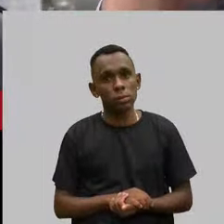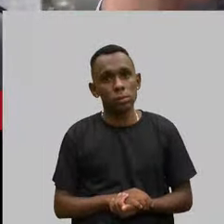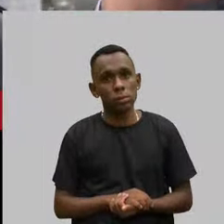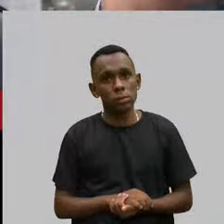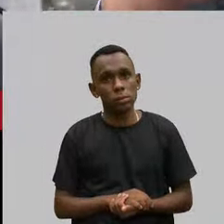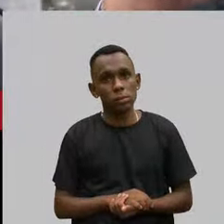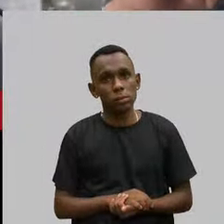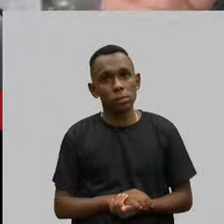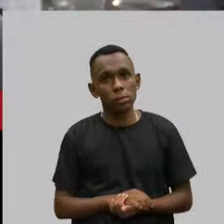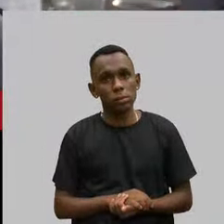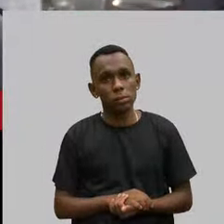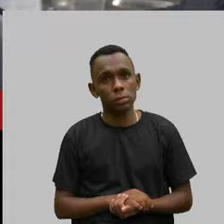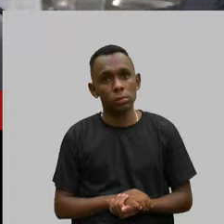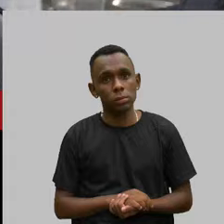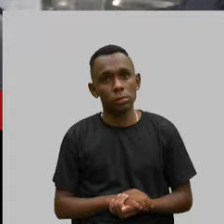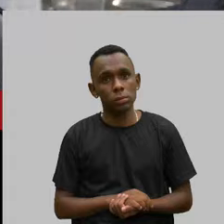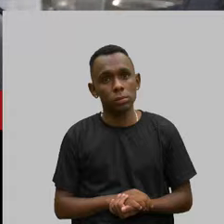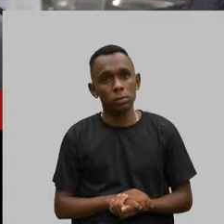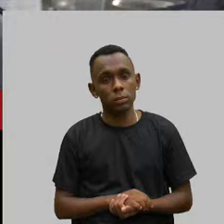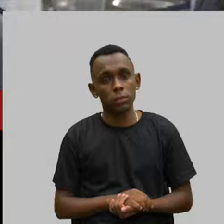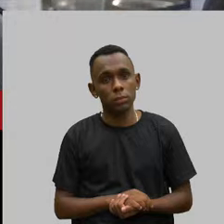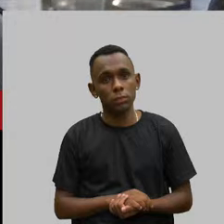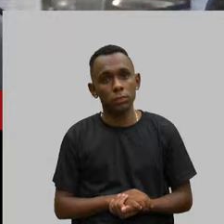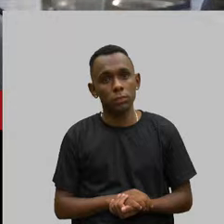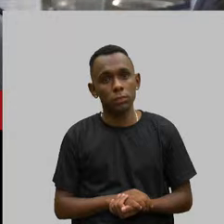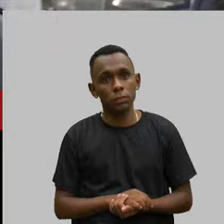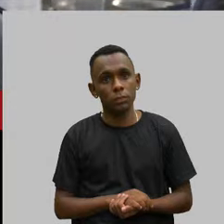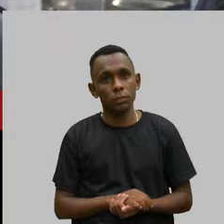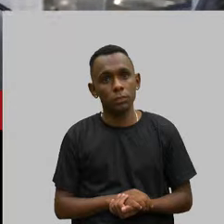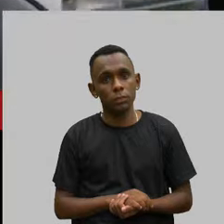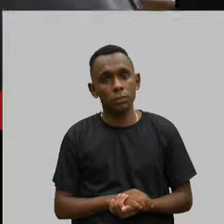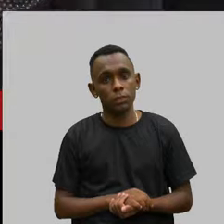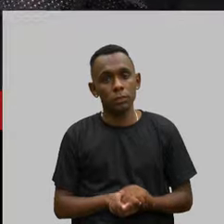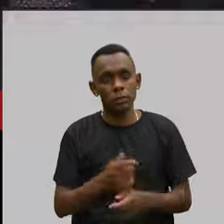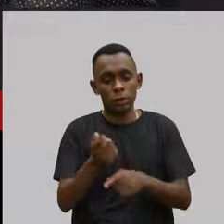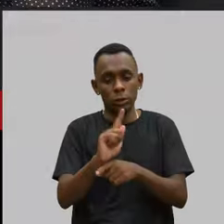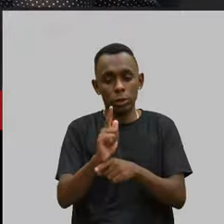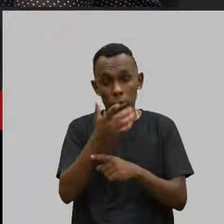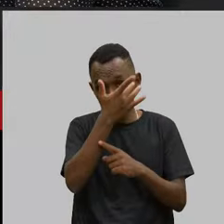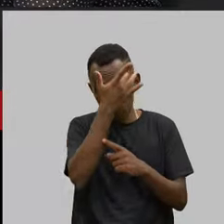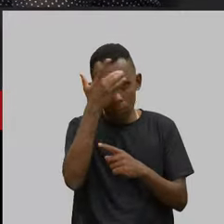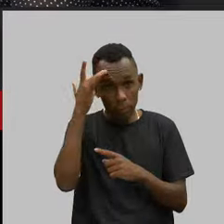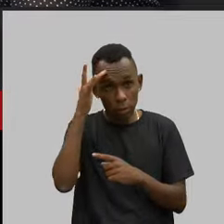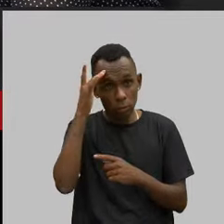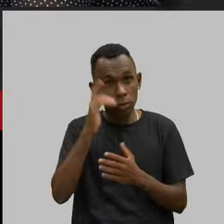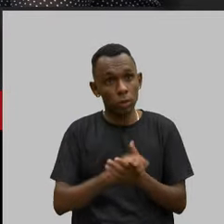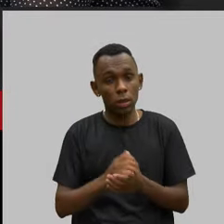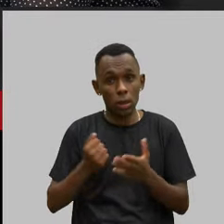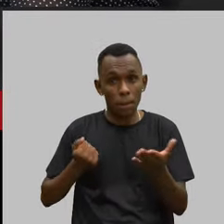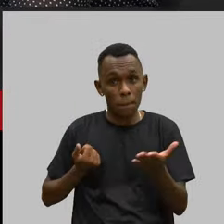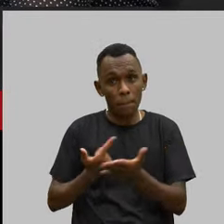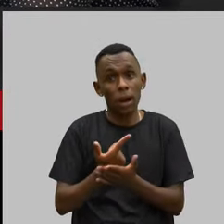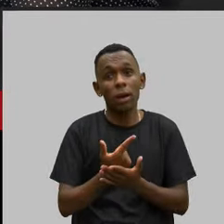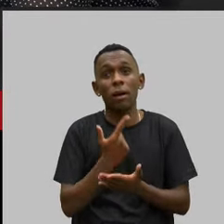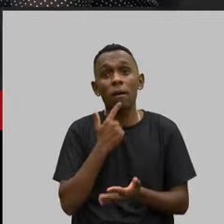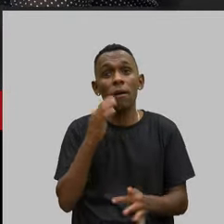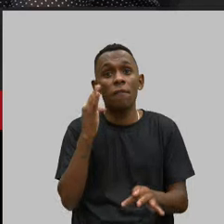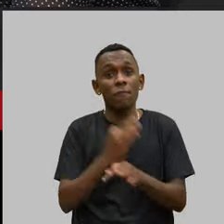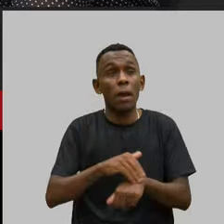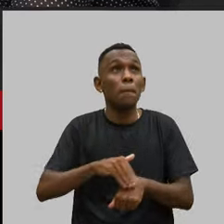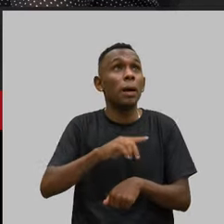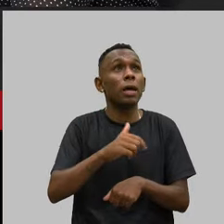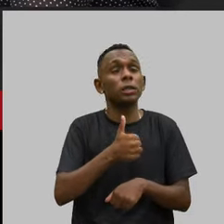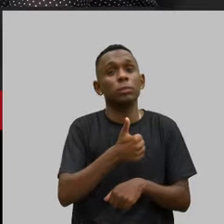também passando paraa próxima pauta em termos de gestão de pessoas a gente tem o pagamento de férias premas para mais de 1200